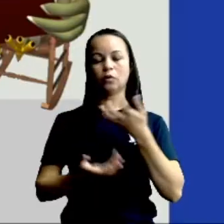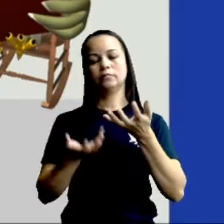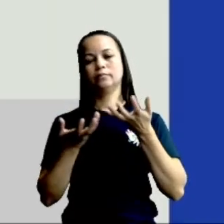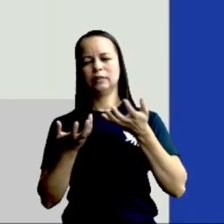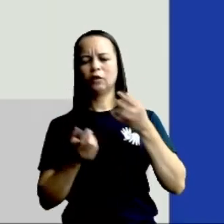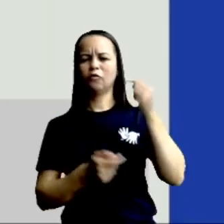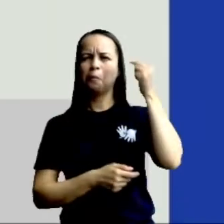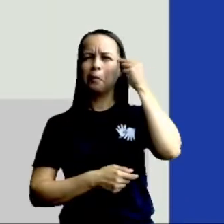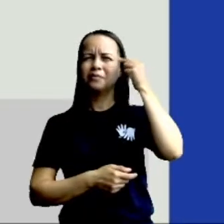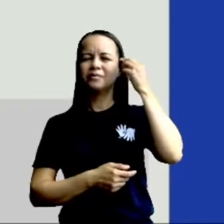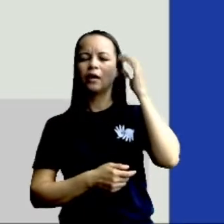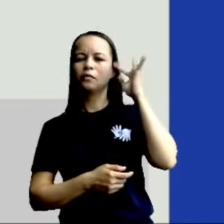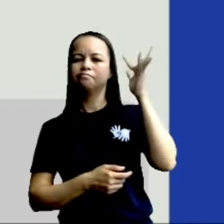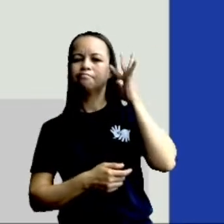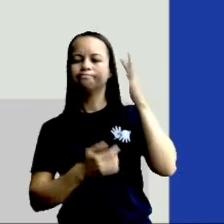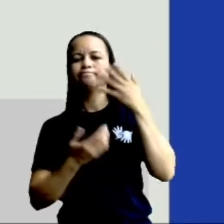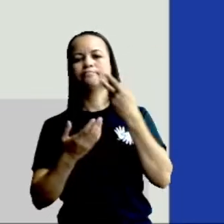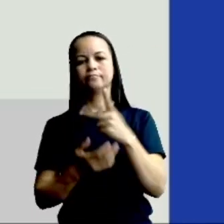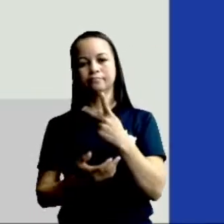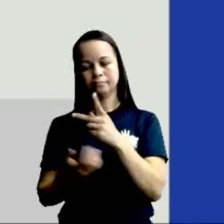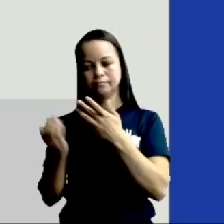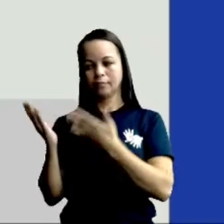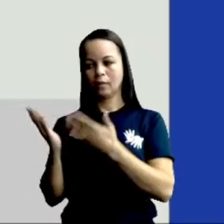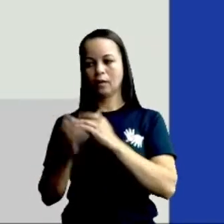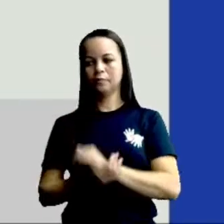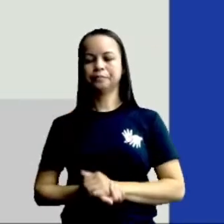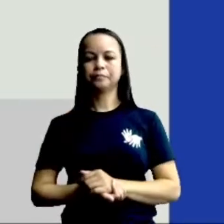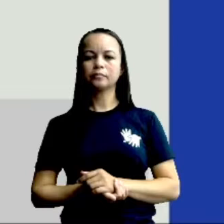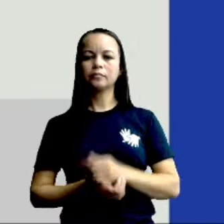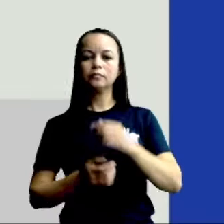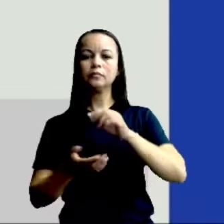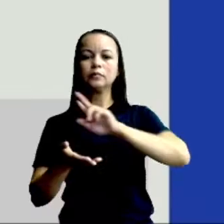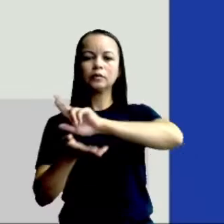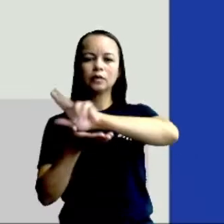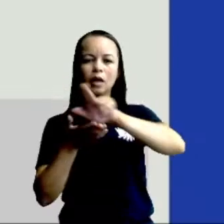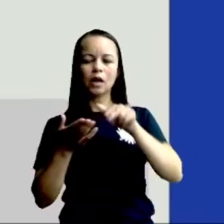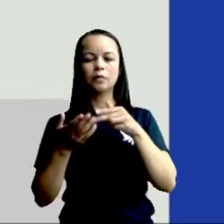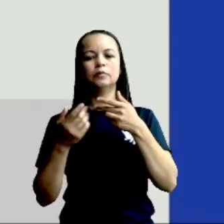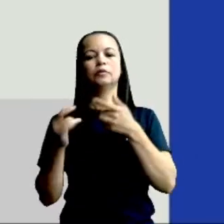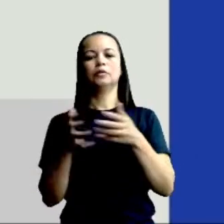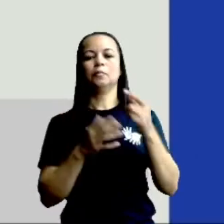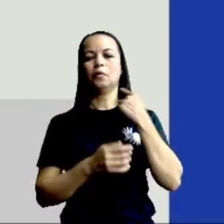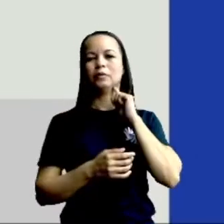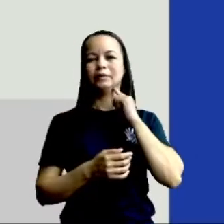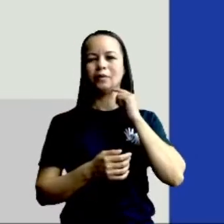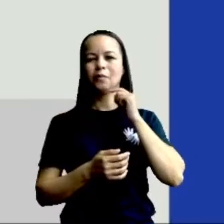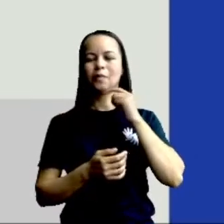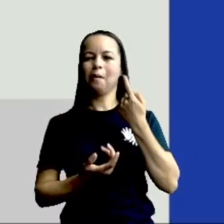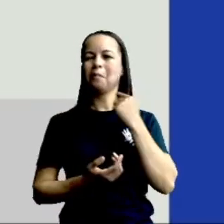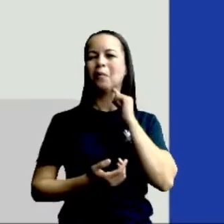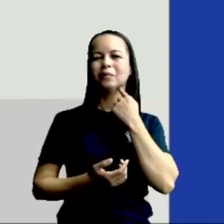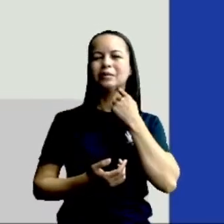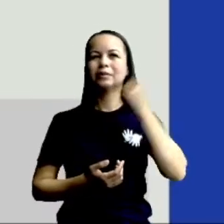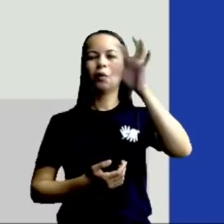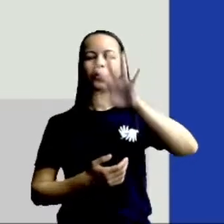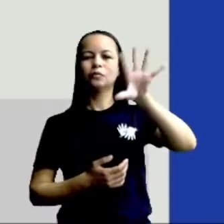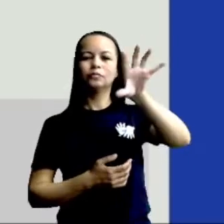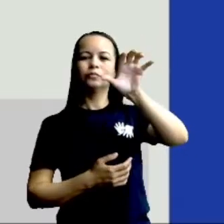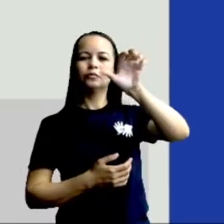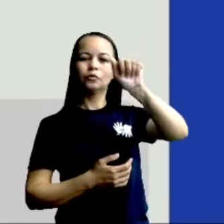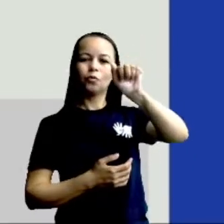sobre isso. Vê só, vamos lá, alguns tipos de poluição. Temos aqui a poluição do ar. Eita, essa aí é bronca